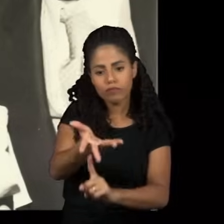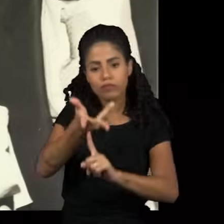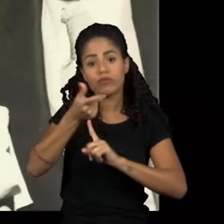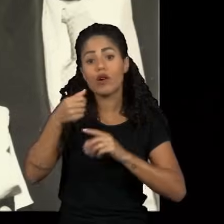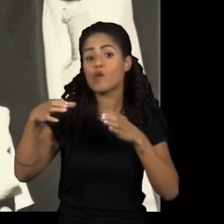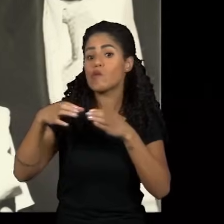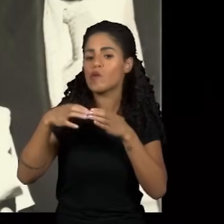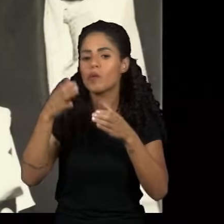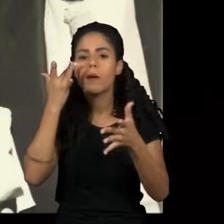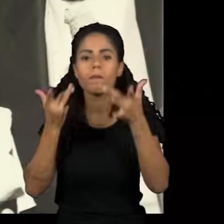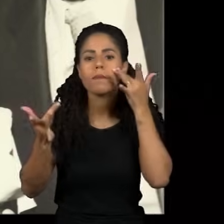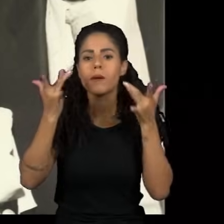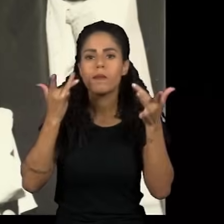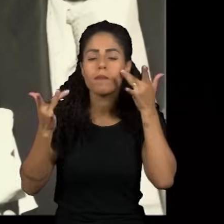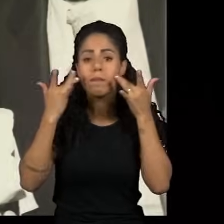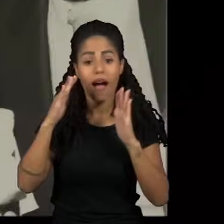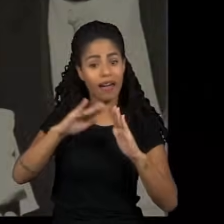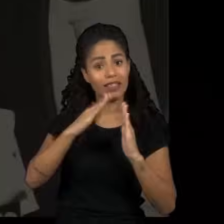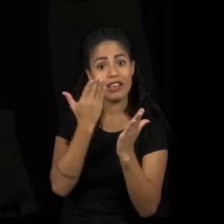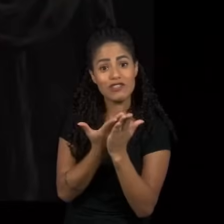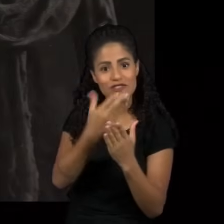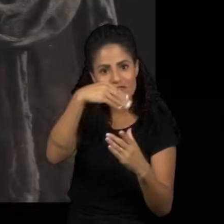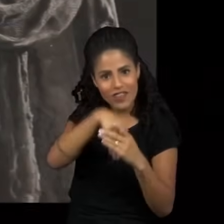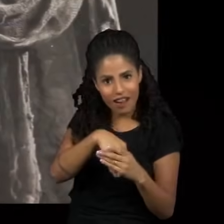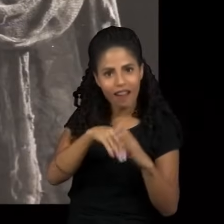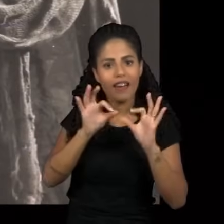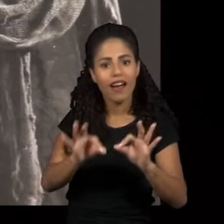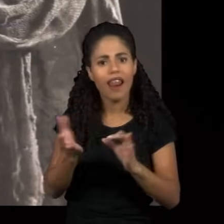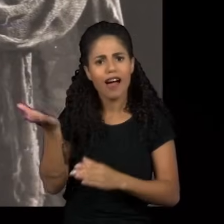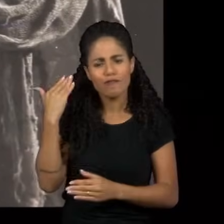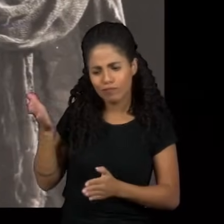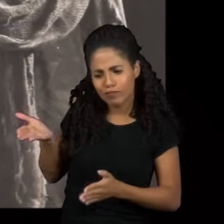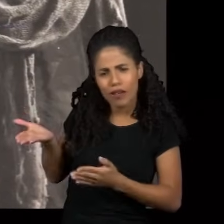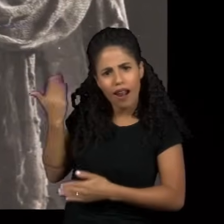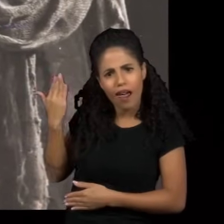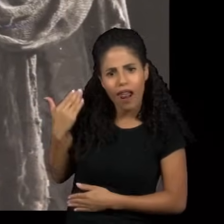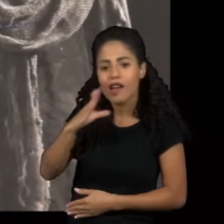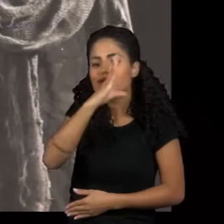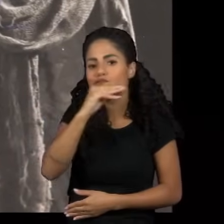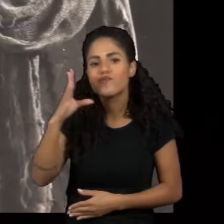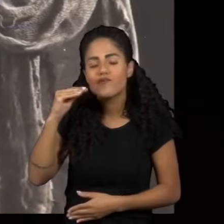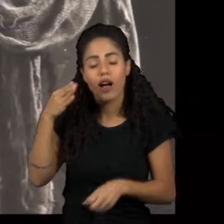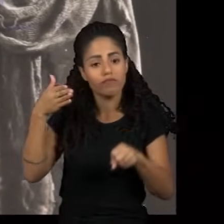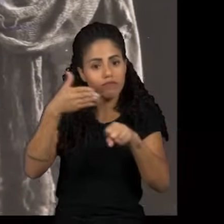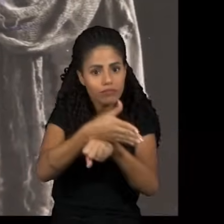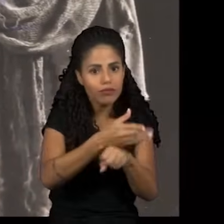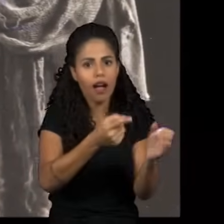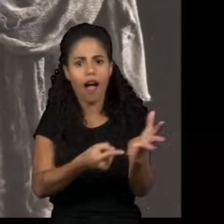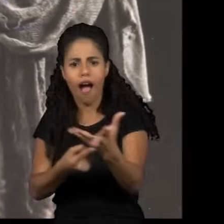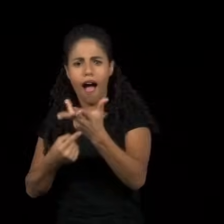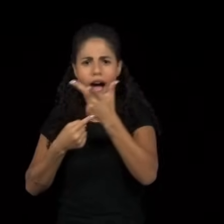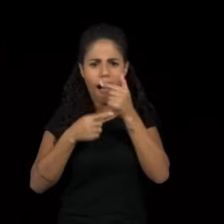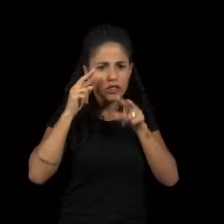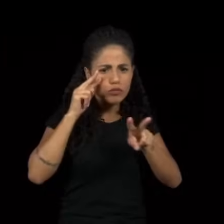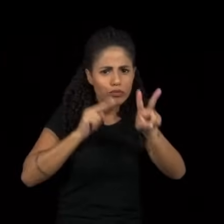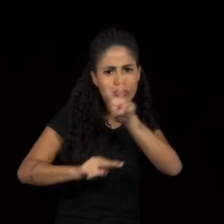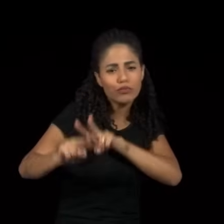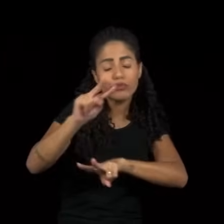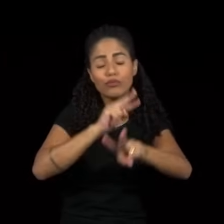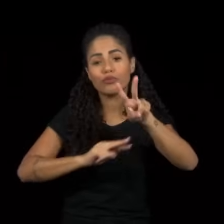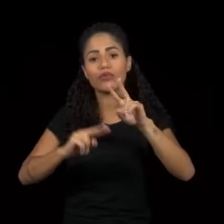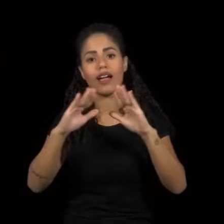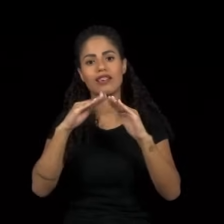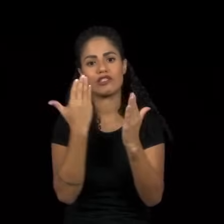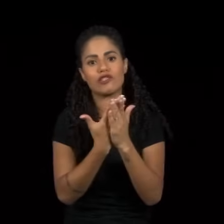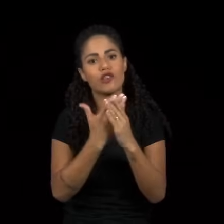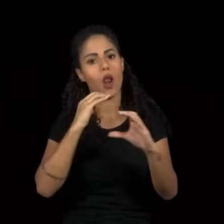de teatro amador da escola. Na adolescência, ingressou no curso de artes cênicas da Escola de Comunicações e